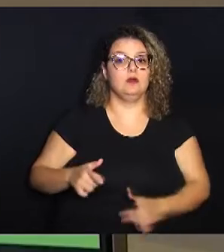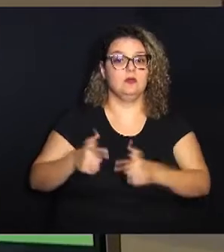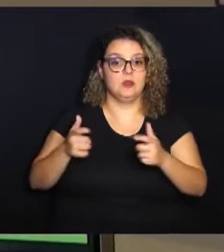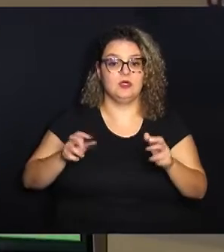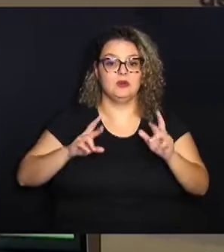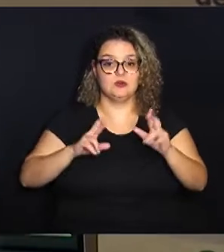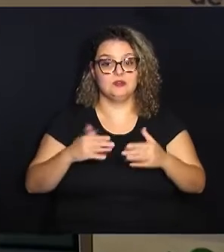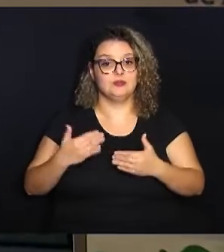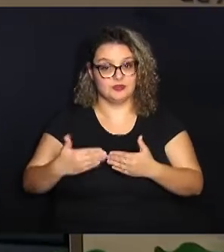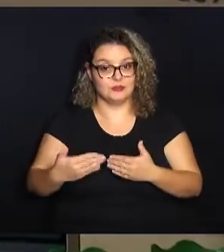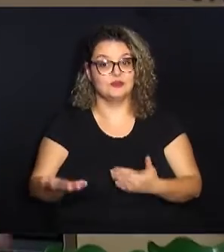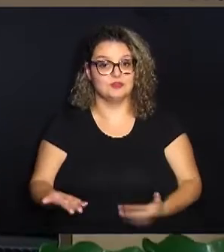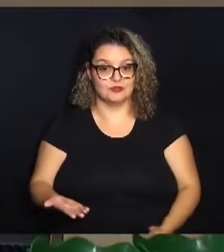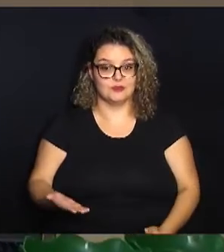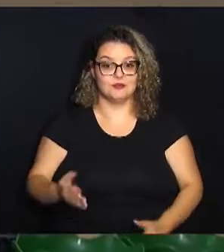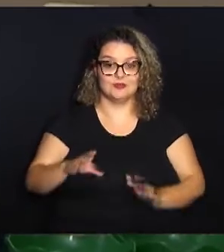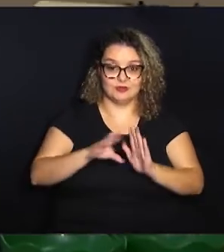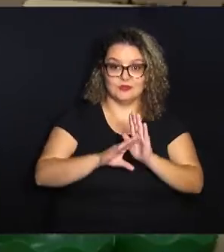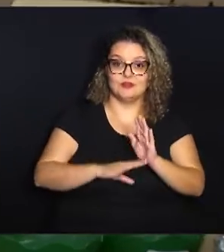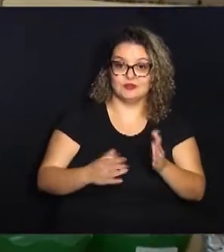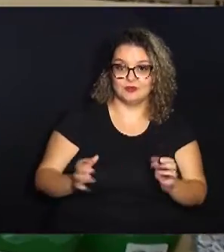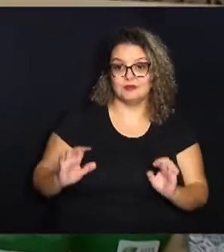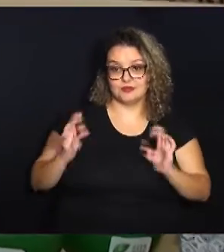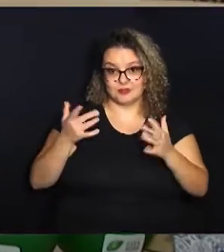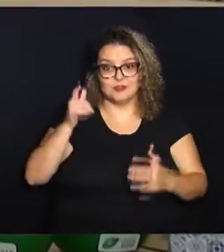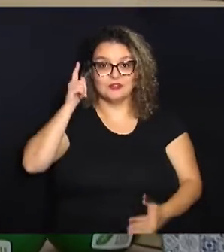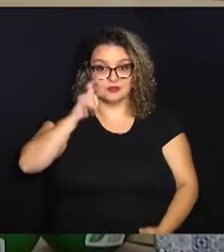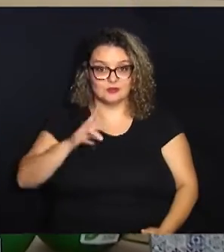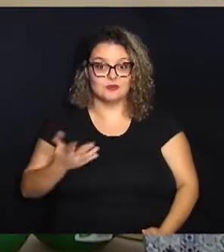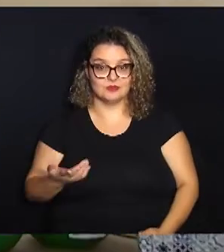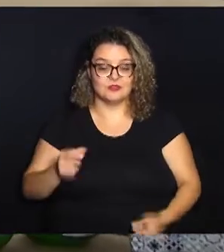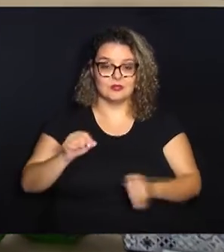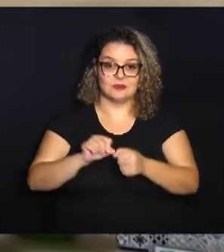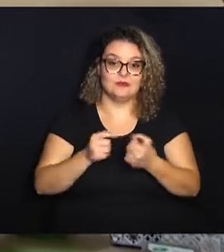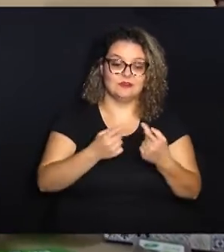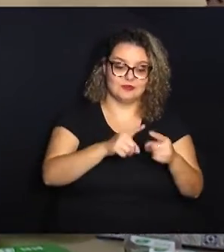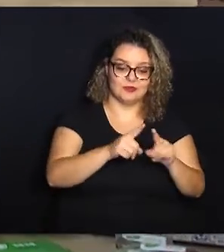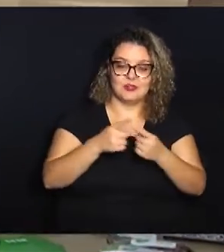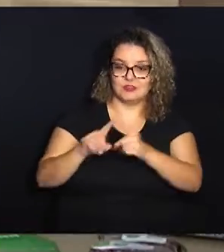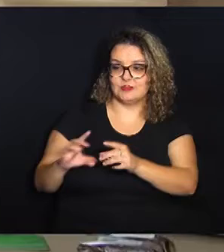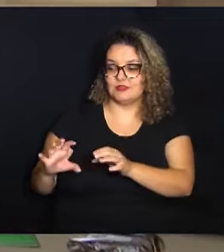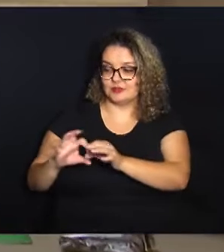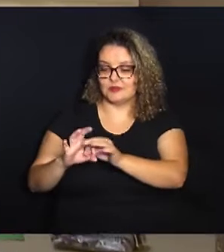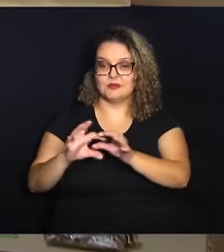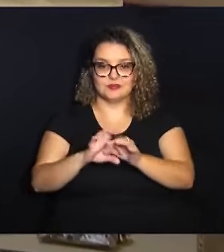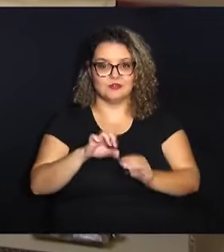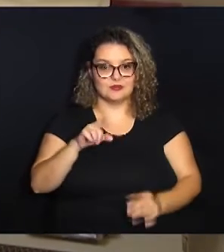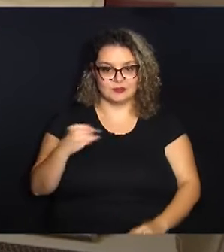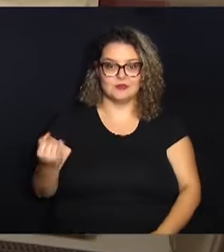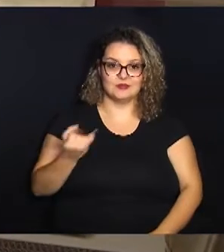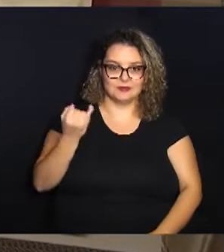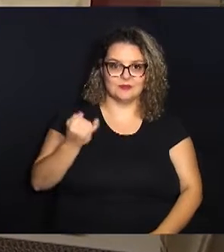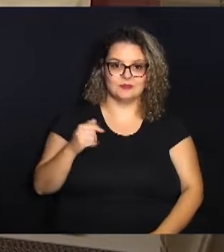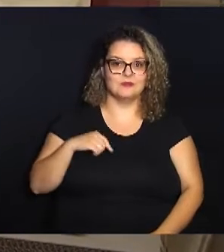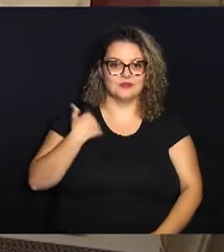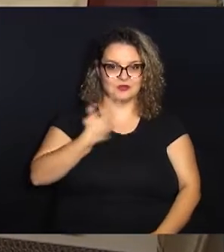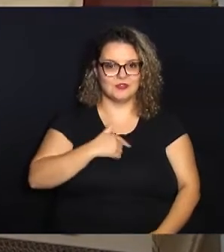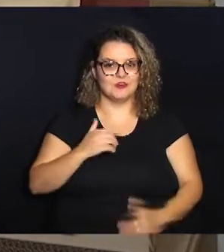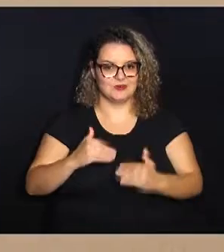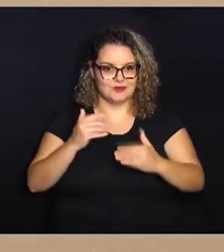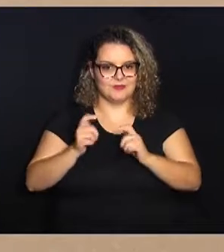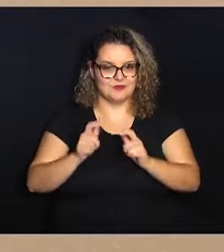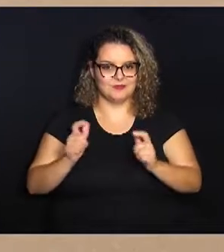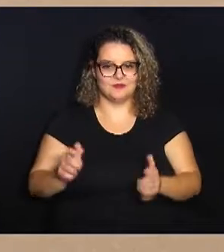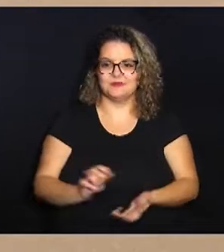que a partir desse programa, né, desse evento, a gente consiga fazer essas parcerias e essas conexões que são extremamente importantes para o nosso desenvolvimento e